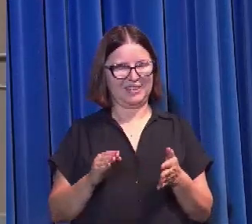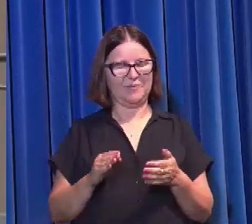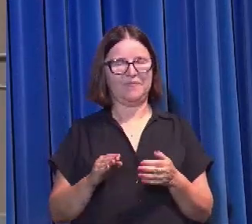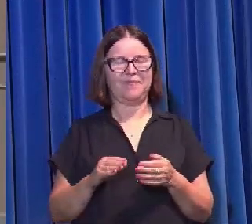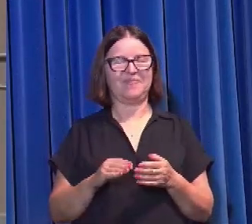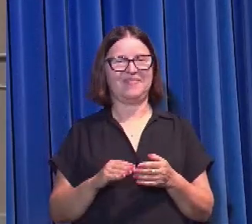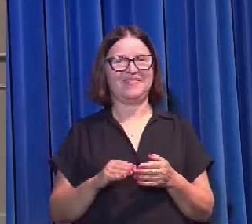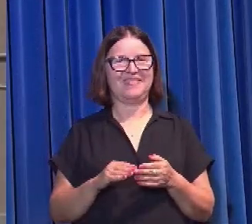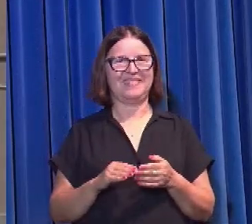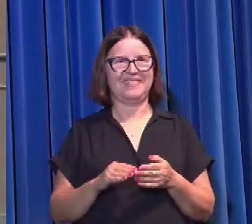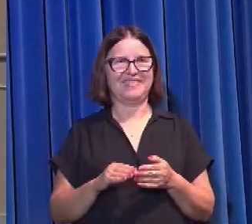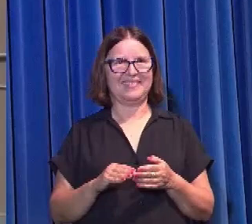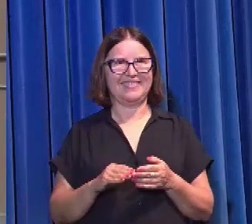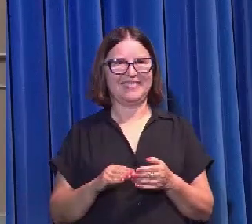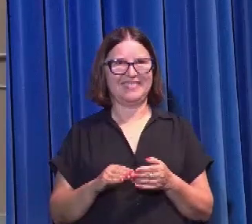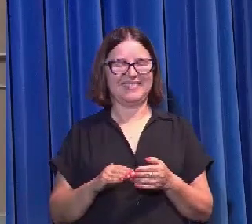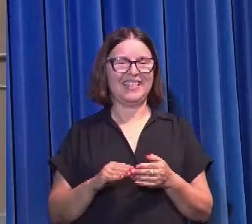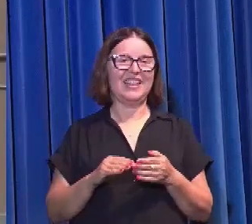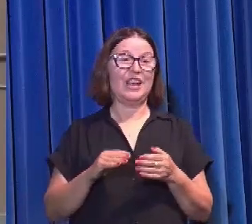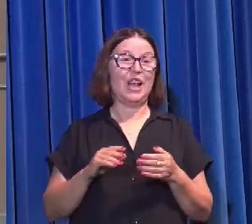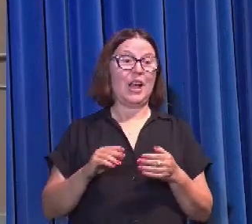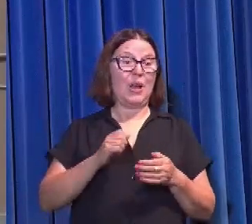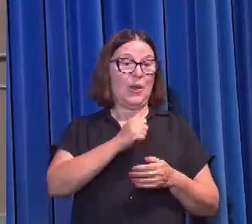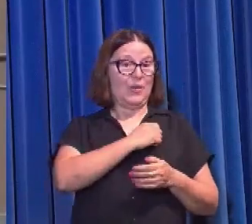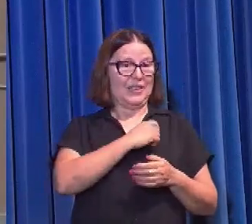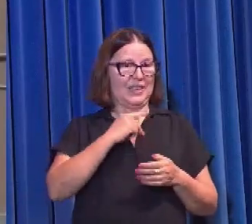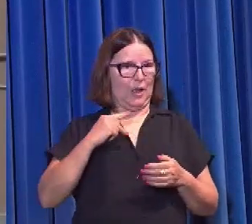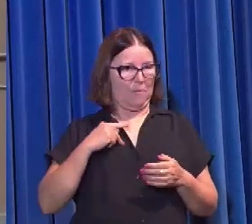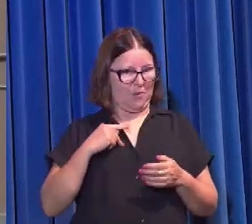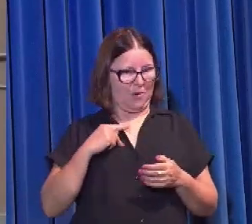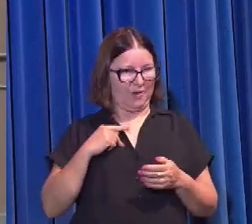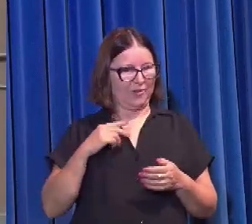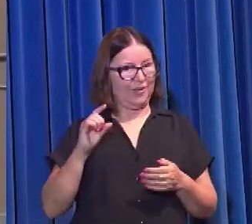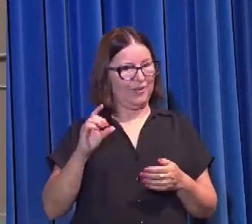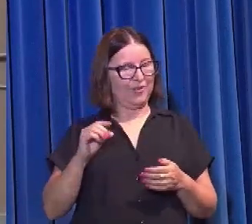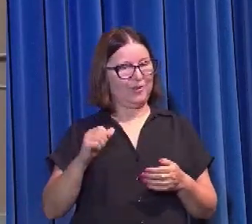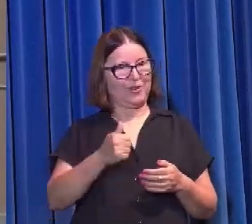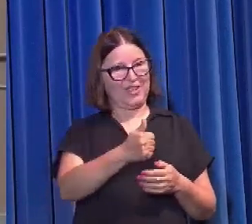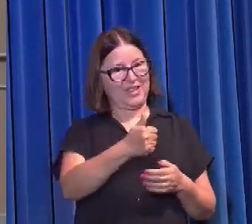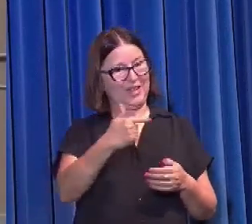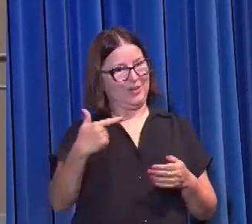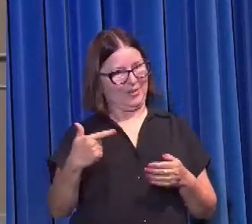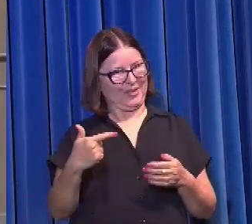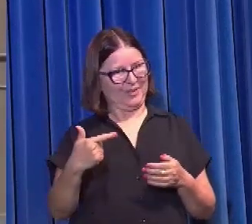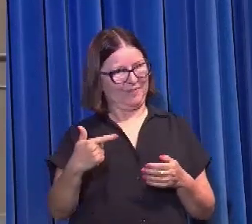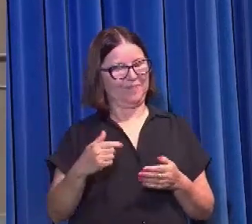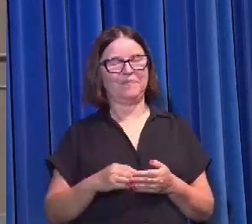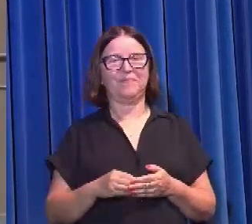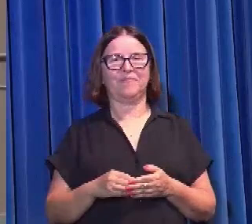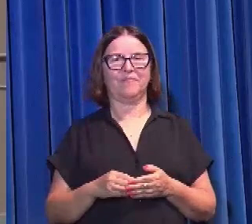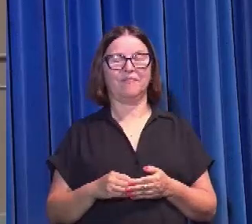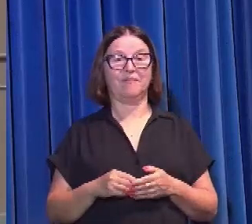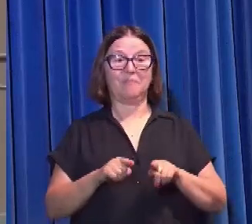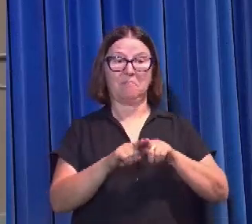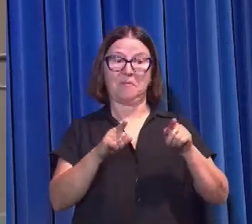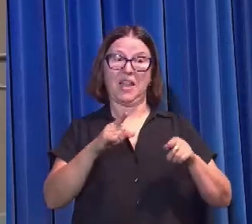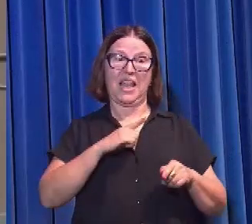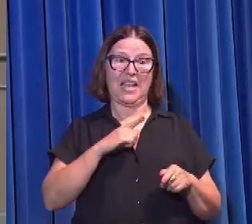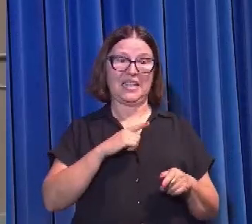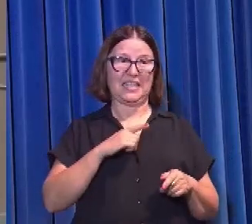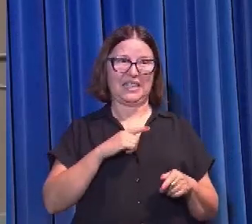apóstolo morto. Os apóstolos bons são os 12. E esses que estão por aí, meus irmãos, esses aí vão prestar conta diante do